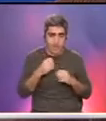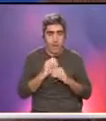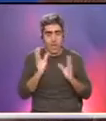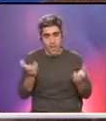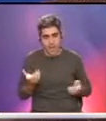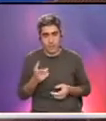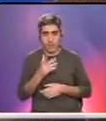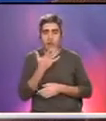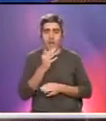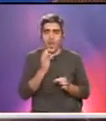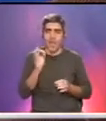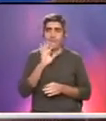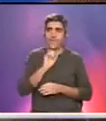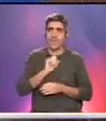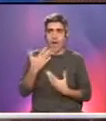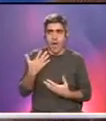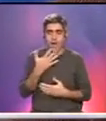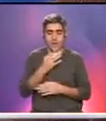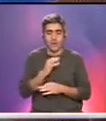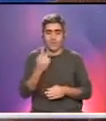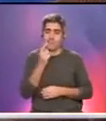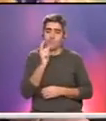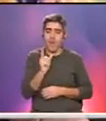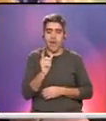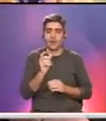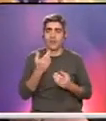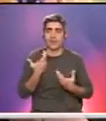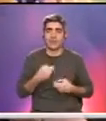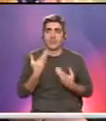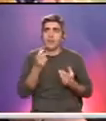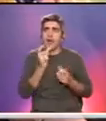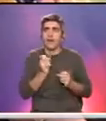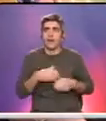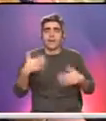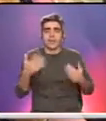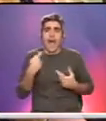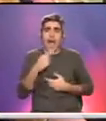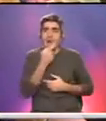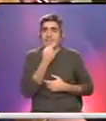seu filho? Está lindo. Hã? Não há palavras. Pois não? Não há palavras, mas há dentes.